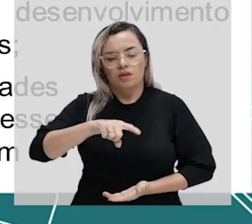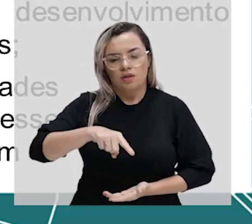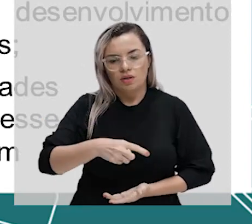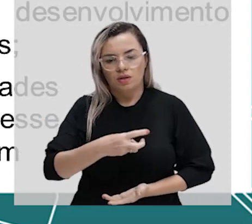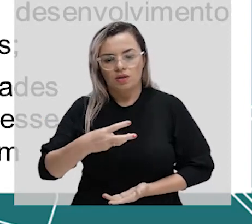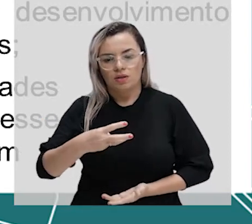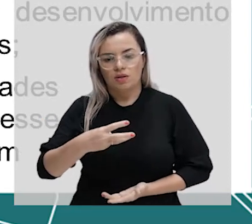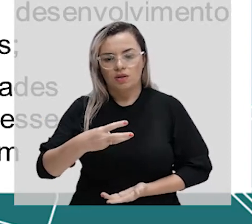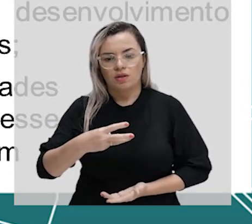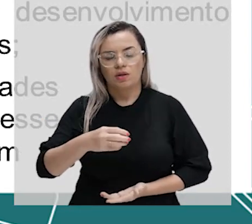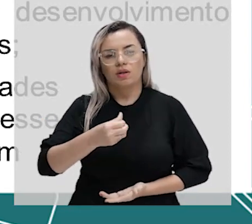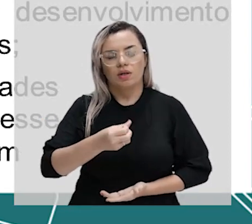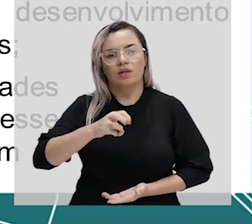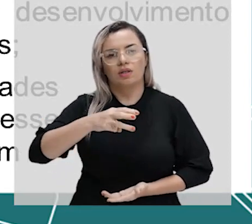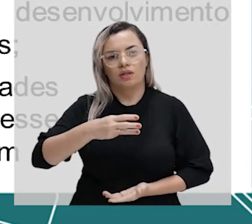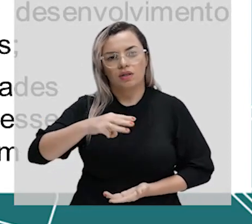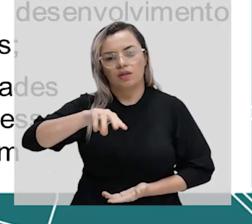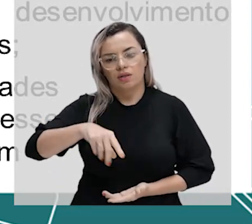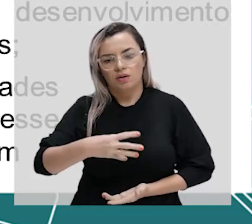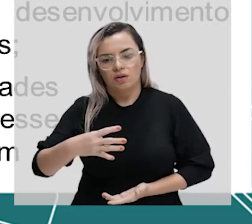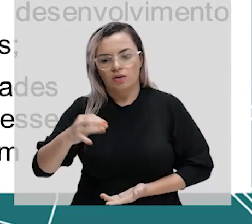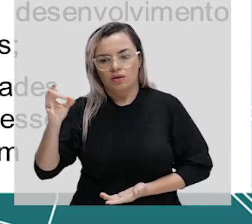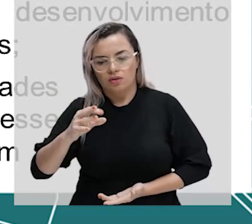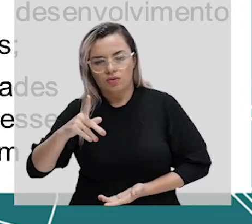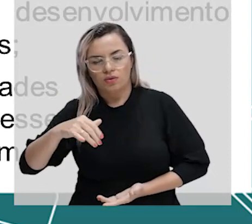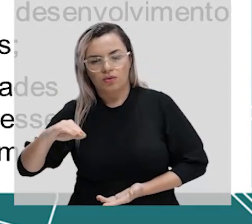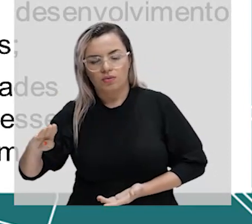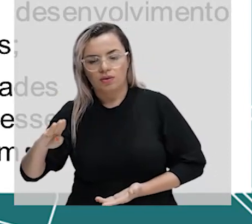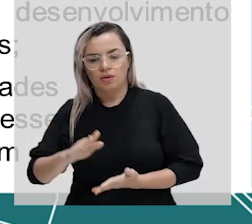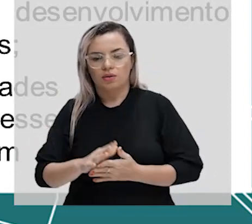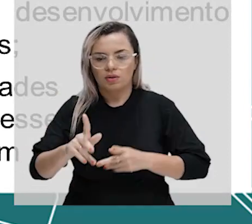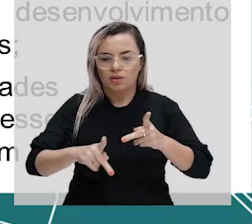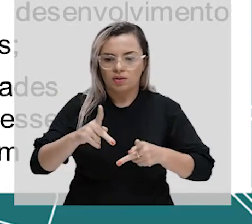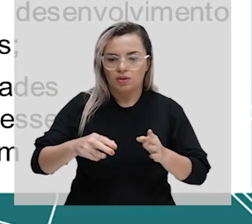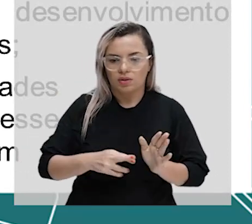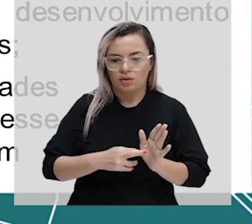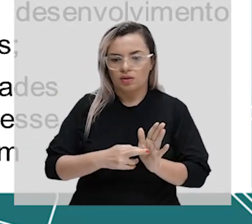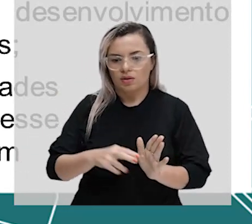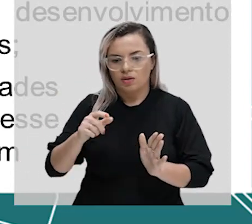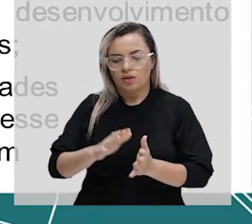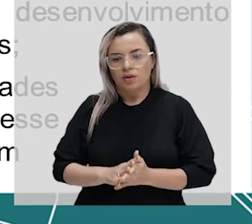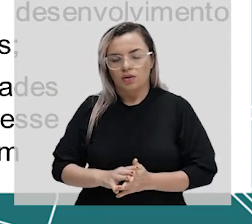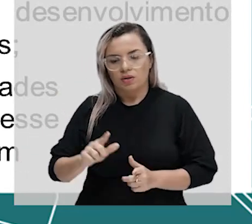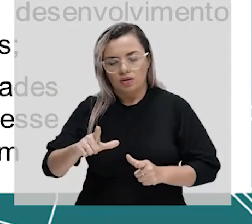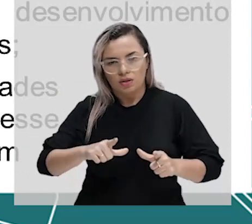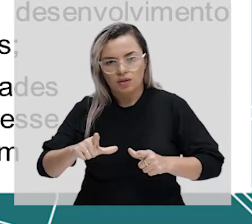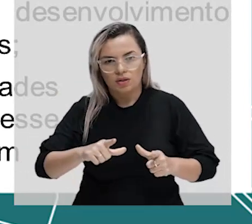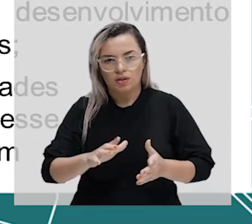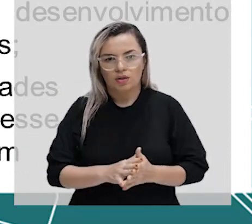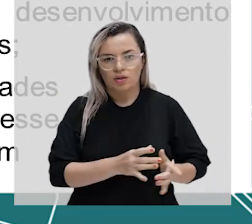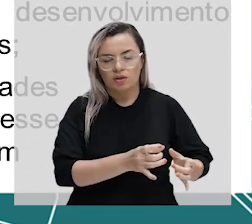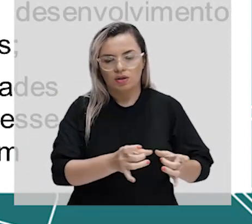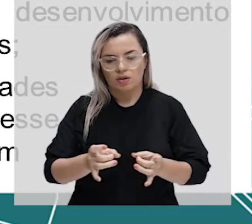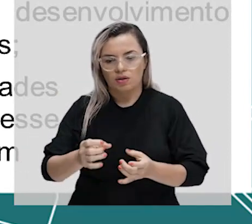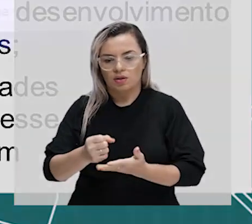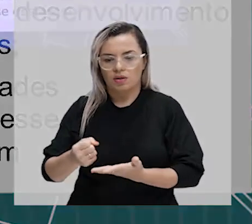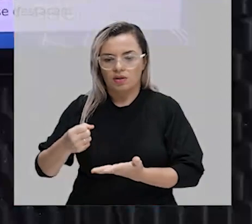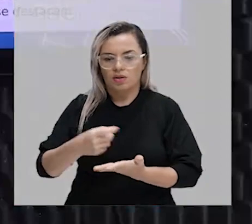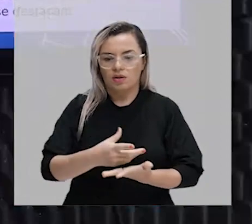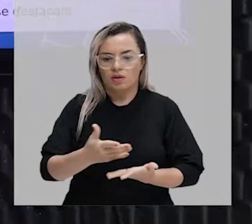né, 72% da população alemã empregada está ali no terceiro setor, que é o setor de comércio e serviços, galera,